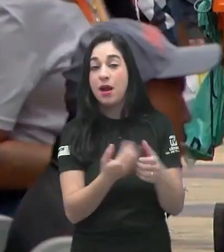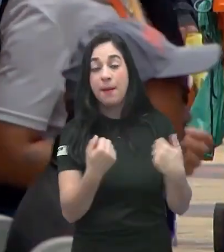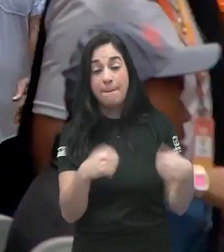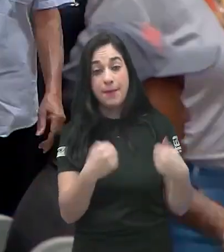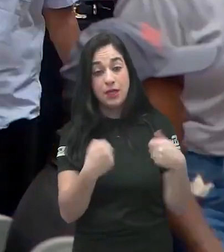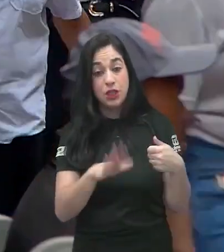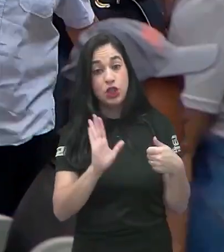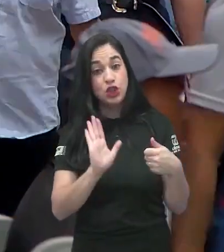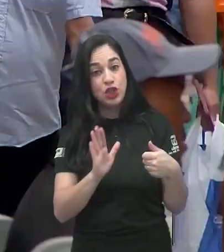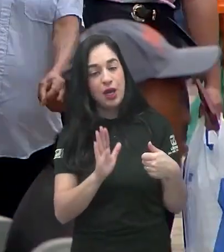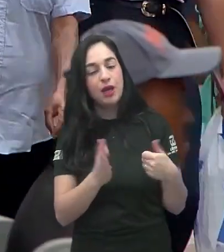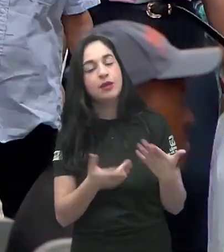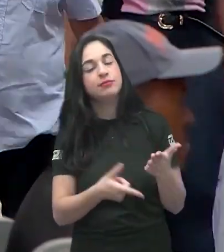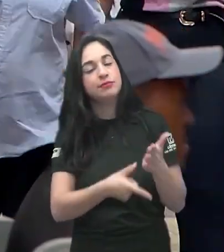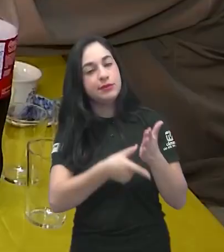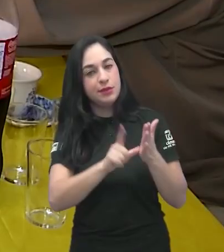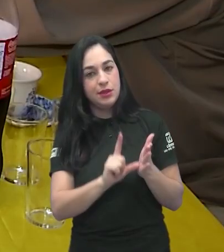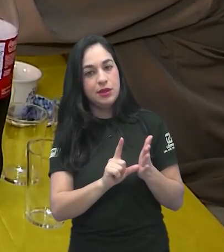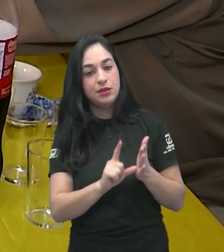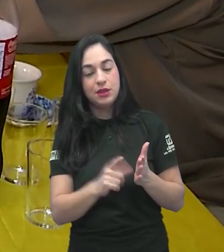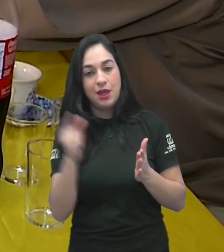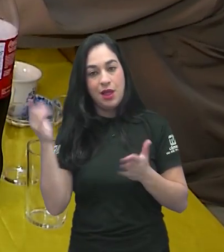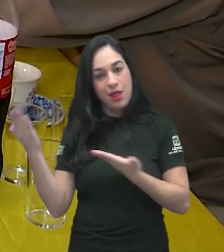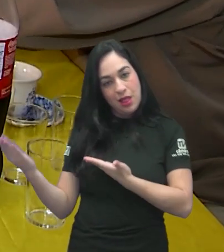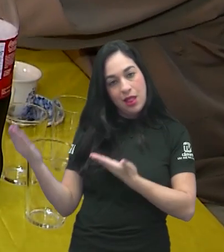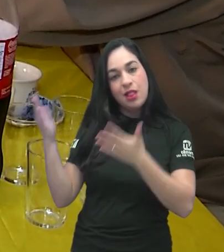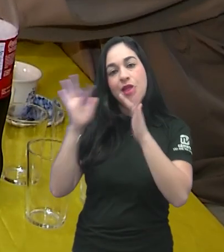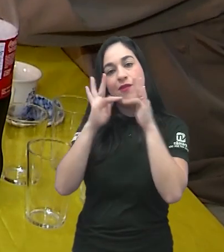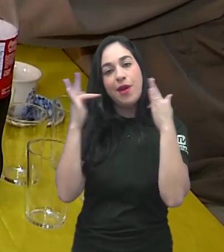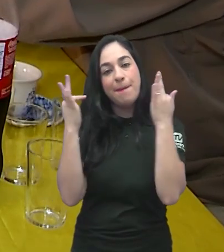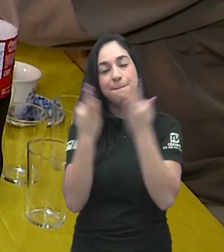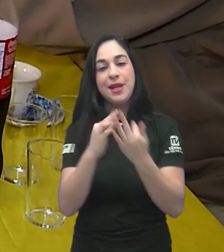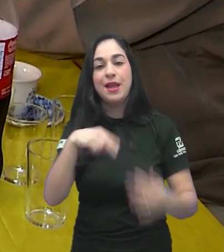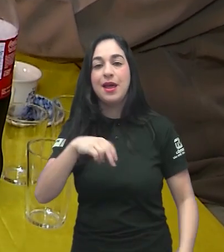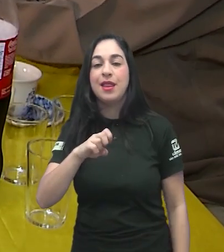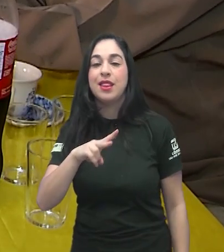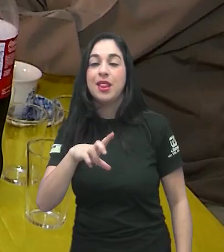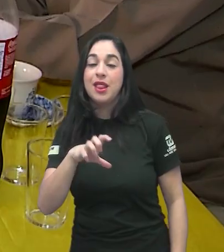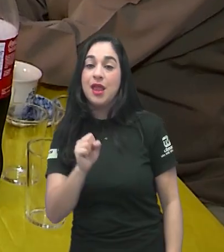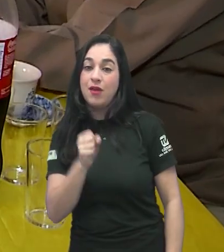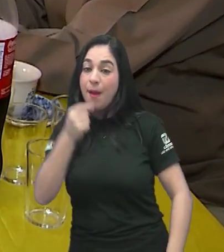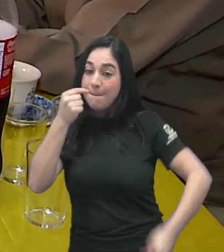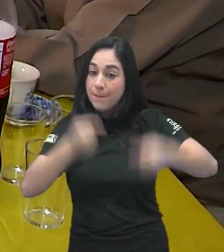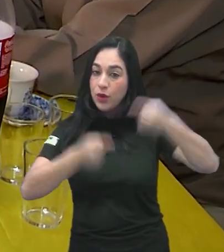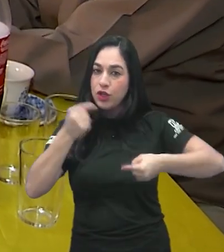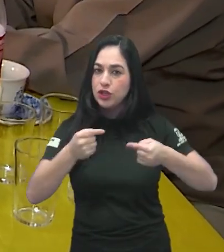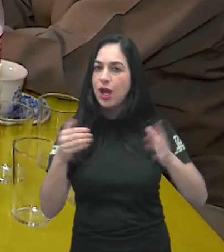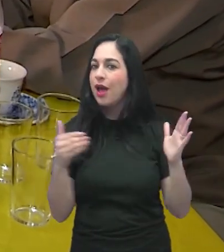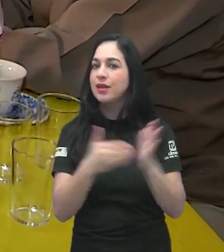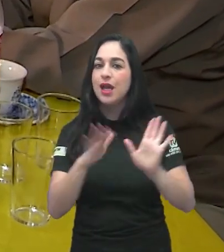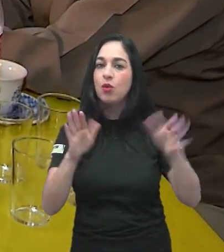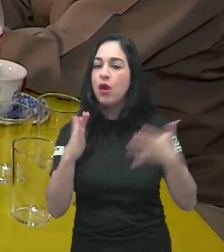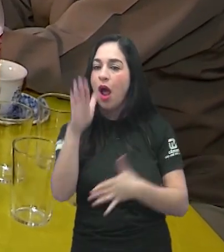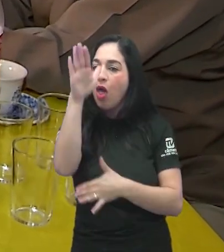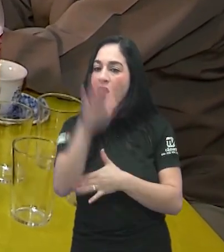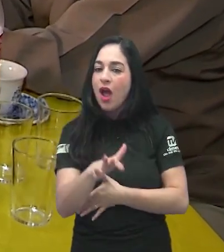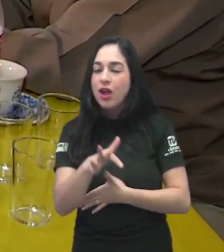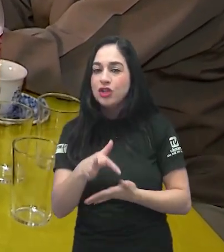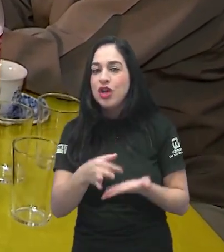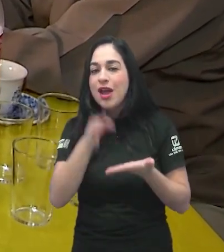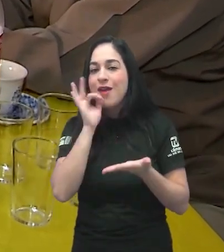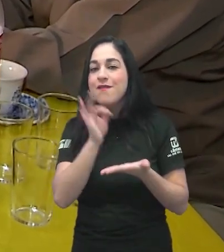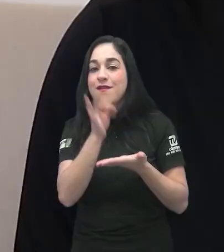o caminho começa cedo. Na casa da família Neves, a política é assunto até no café